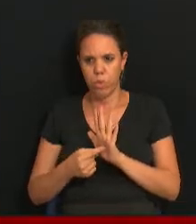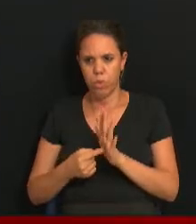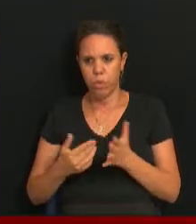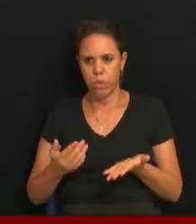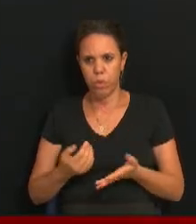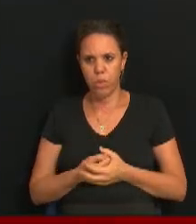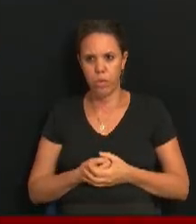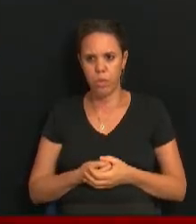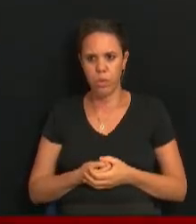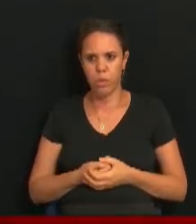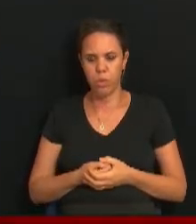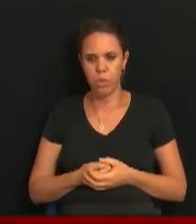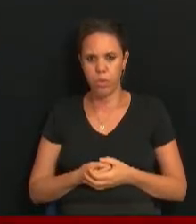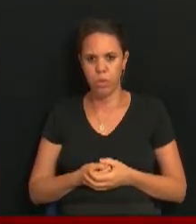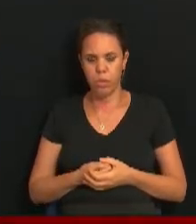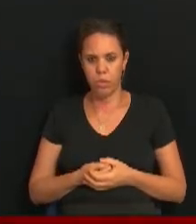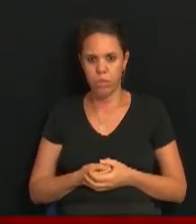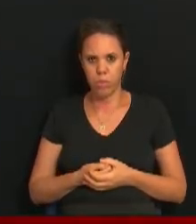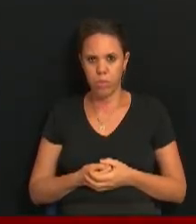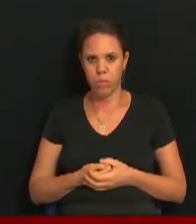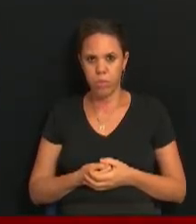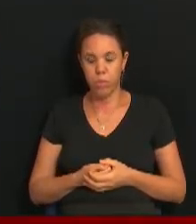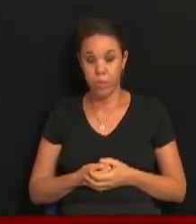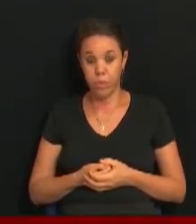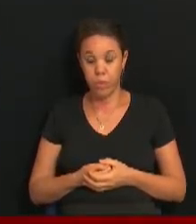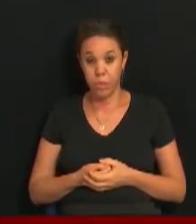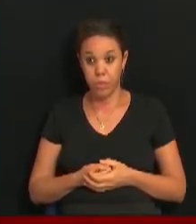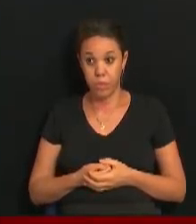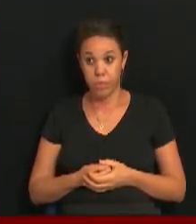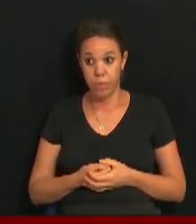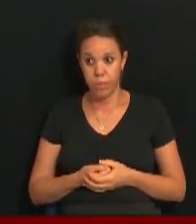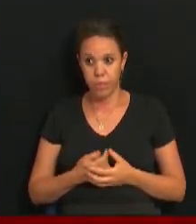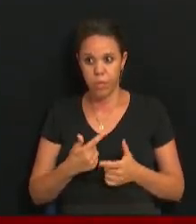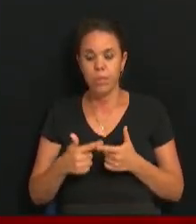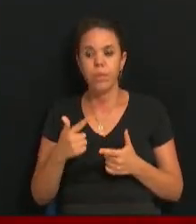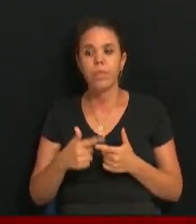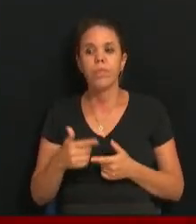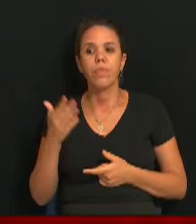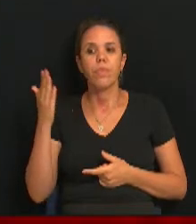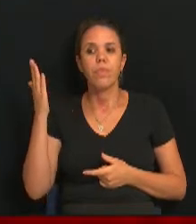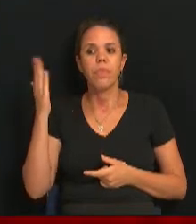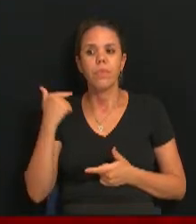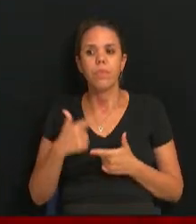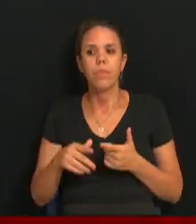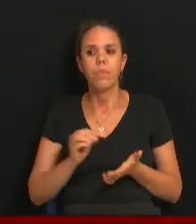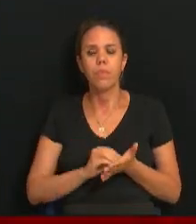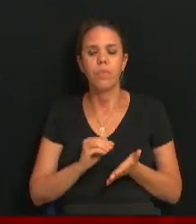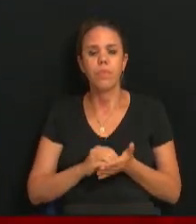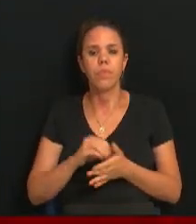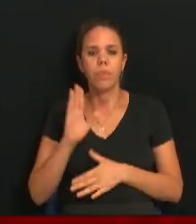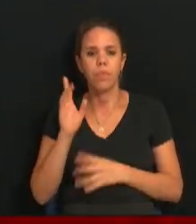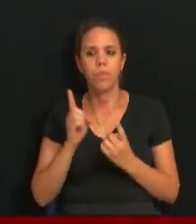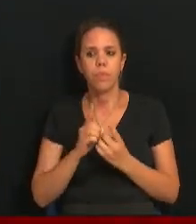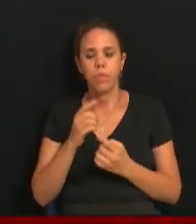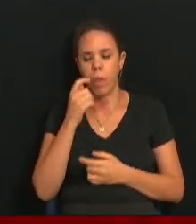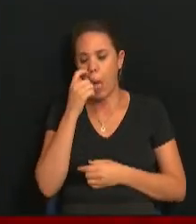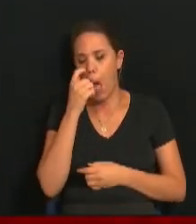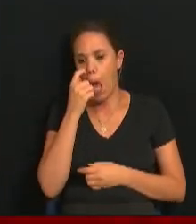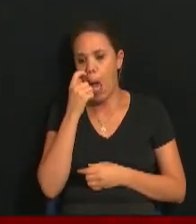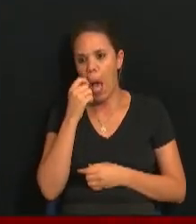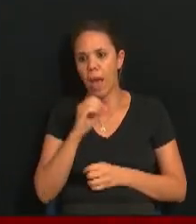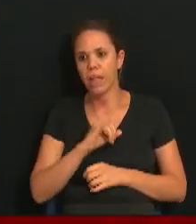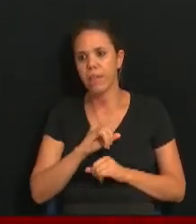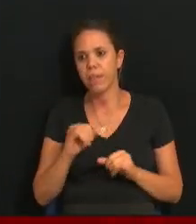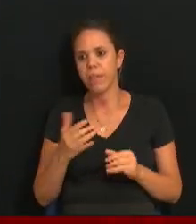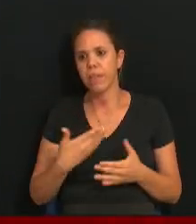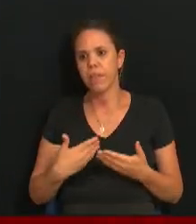a questões, né, que a gente entende que precarizam ainda mais o serviço público. Eu vou deixar minha